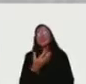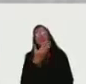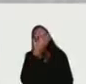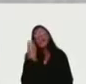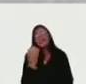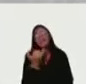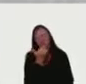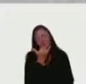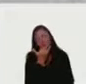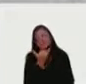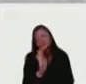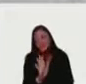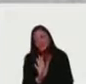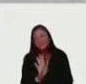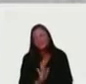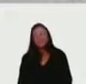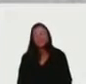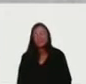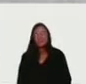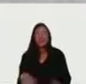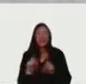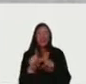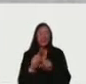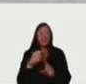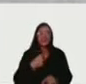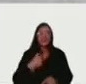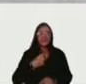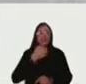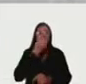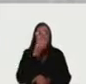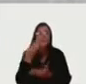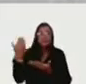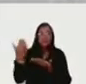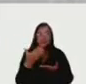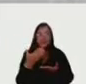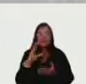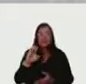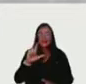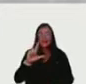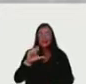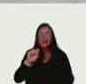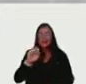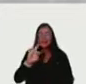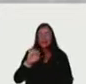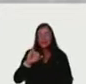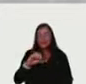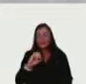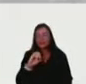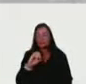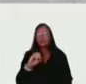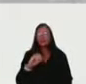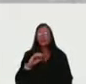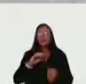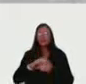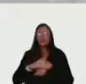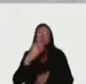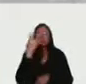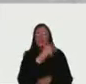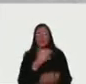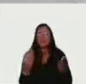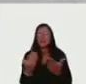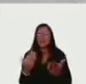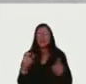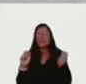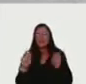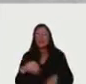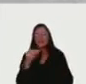perdoe. Quero dar as boas-vindas, Celestino. Uma noite muito bonita. Hoje nós teremos a oportunidade de conhecer